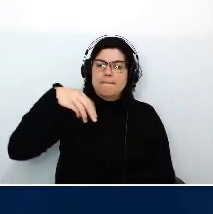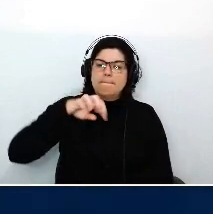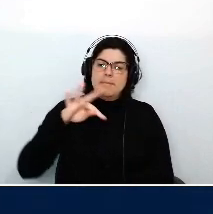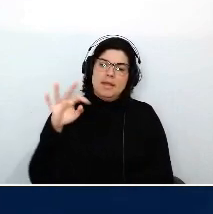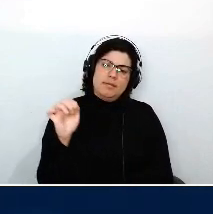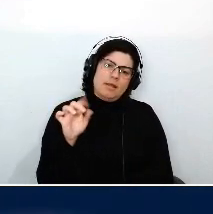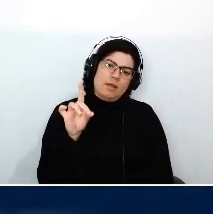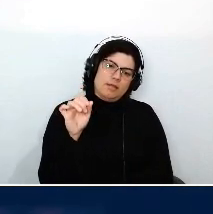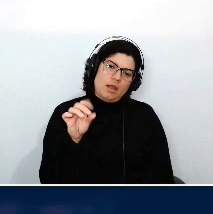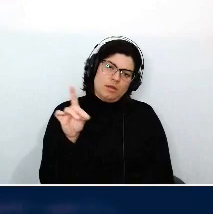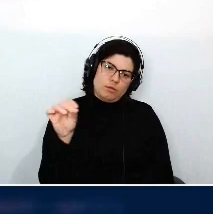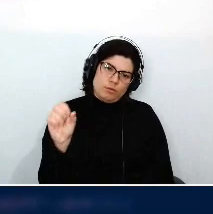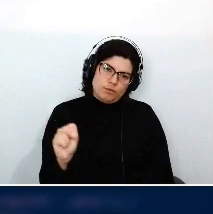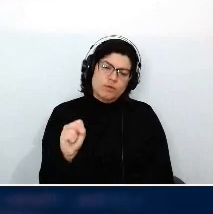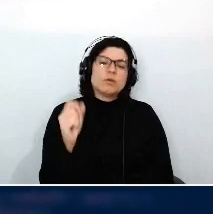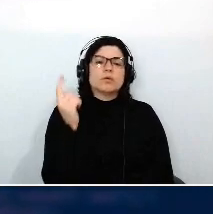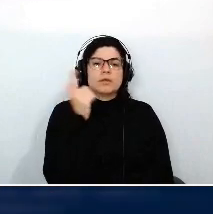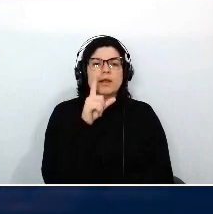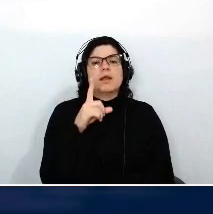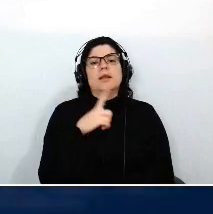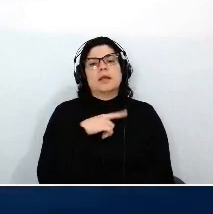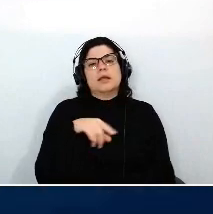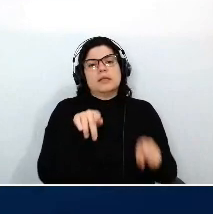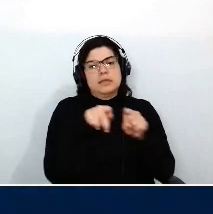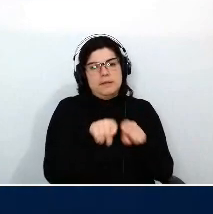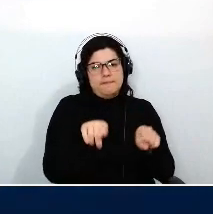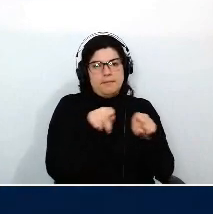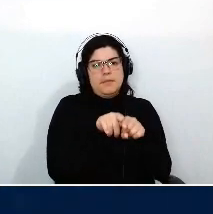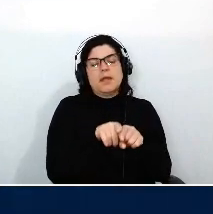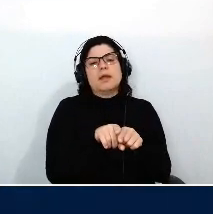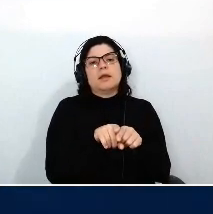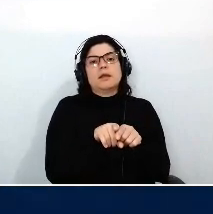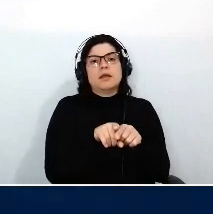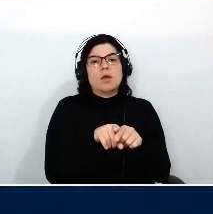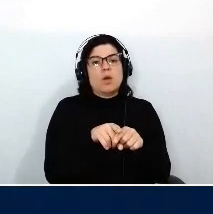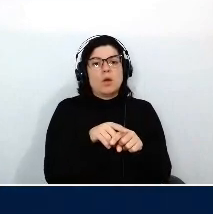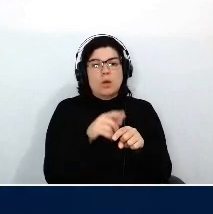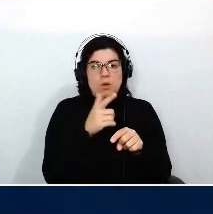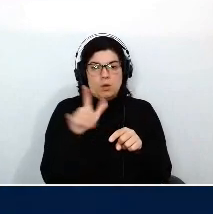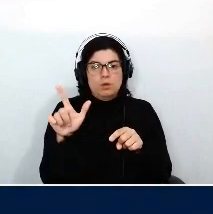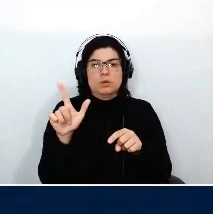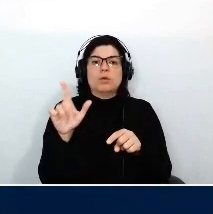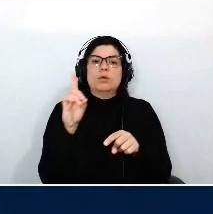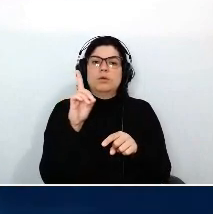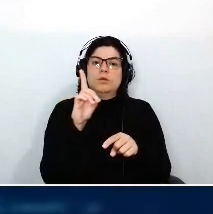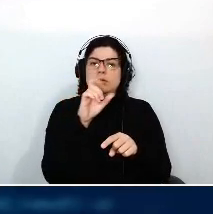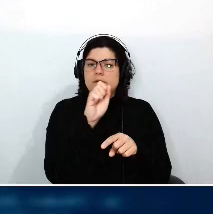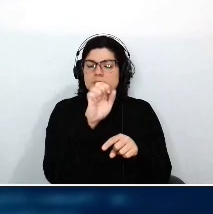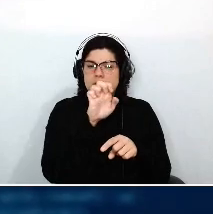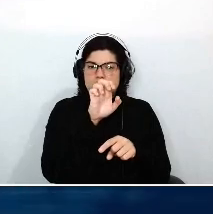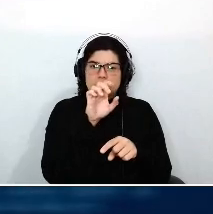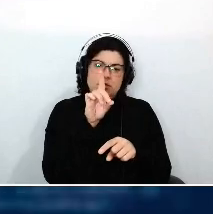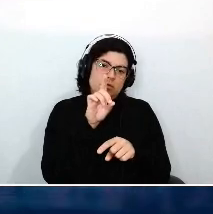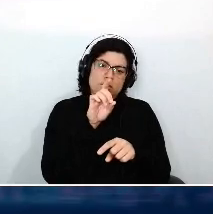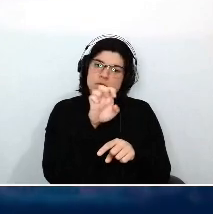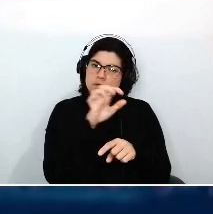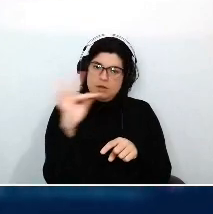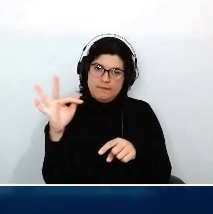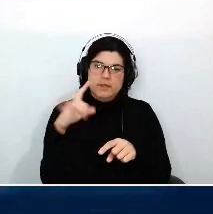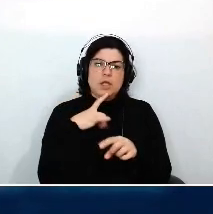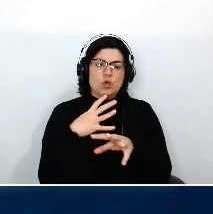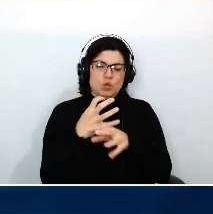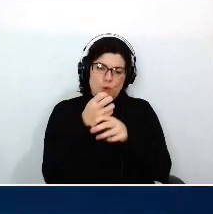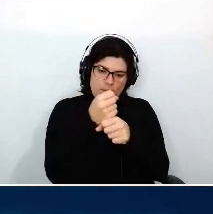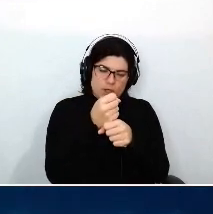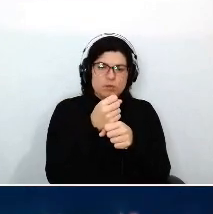uma string my name, passando fell, ou você consegue passar o resultado de uma outra essa expression ali, eu estou somando 1, 2 e 3 e passando para essa sum of